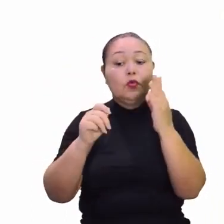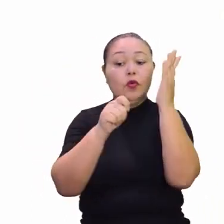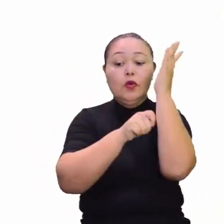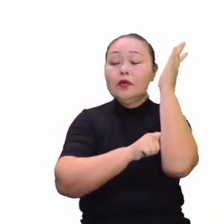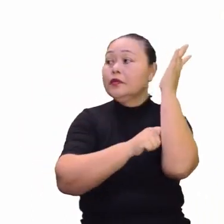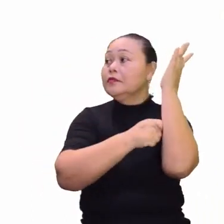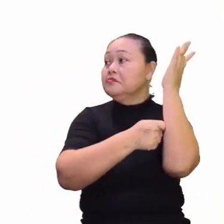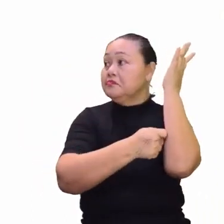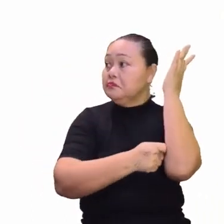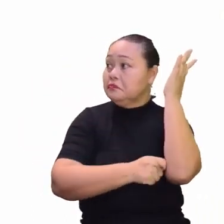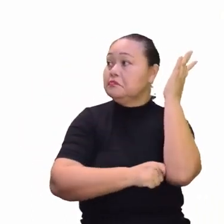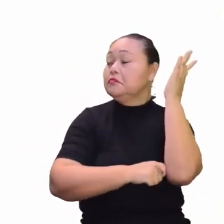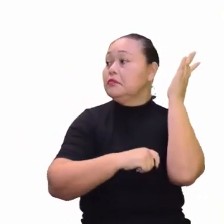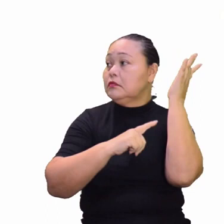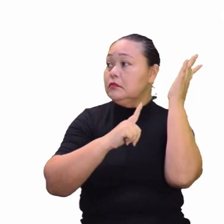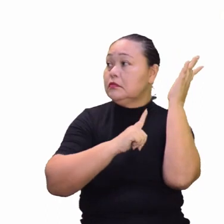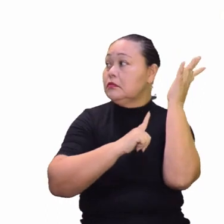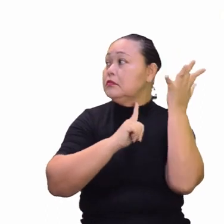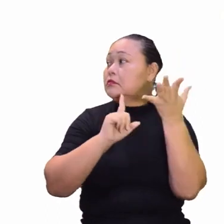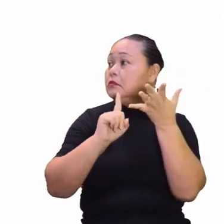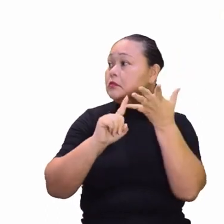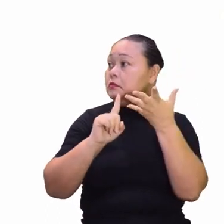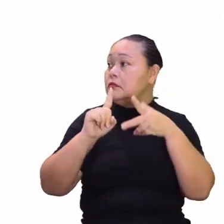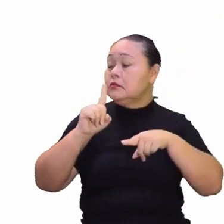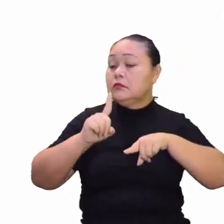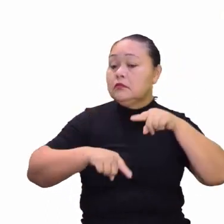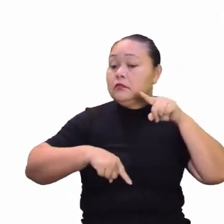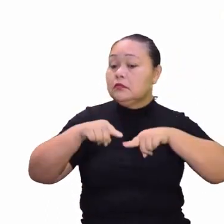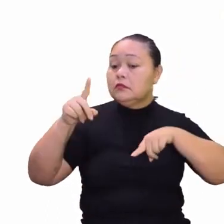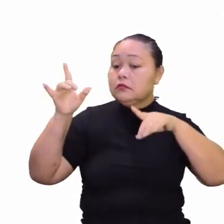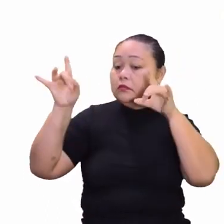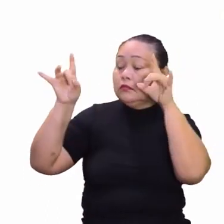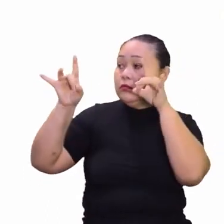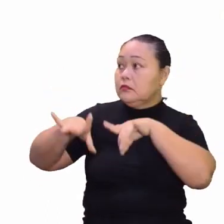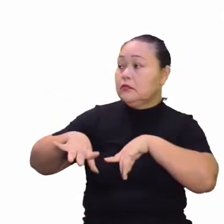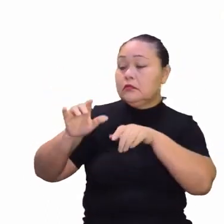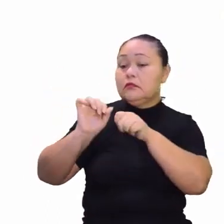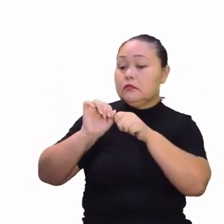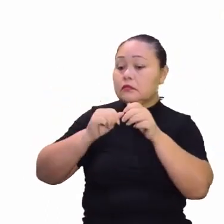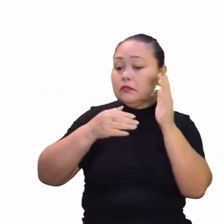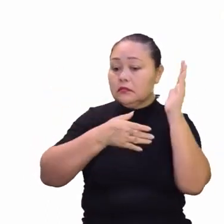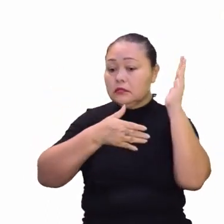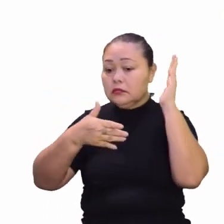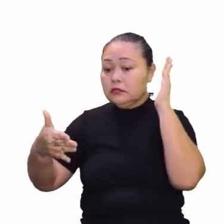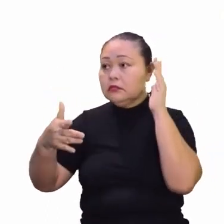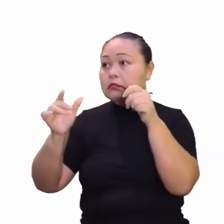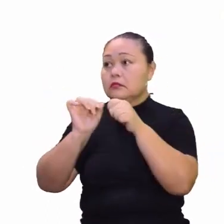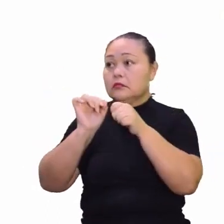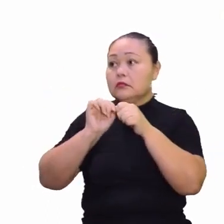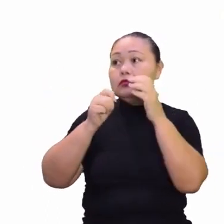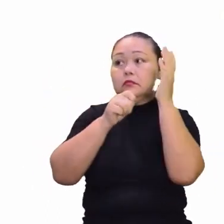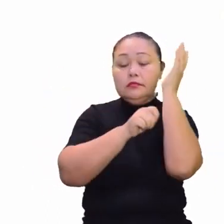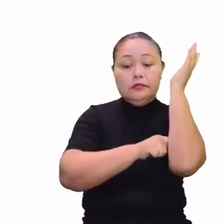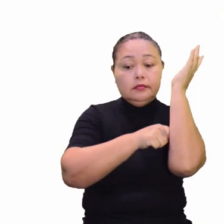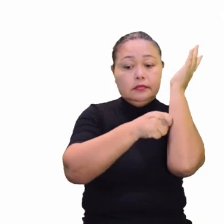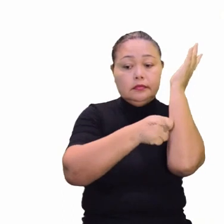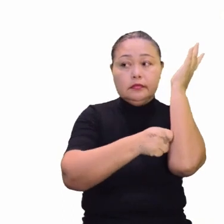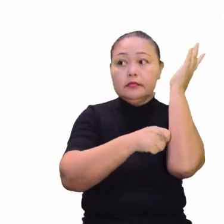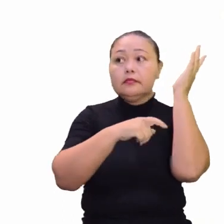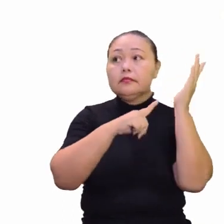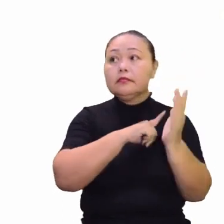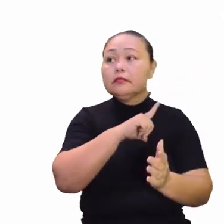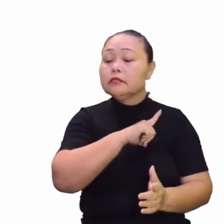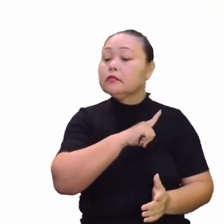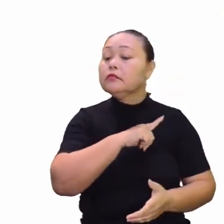Tem, né, professor? Lá com vários equipamentos que foram deixados nesse ciclo aí, do primeiro ciclo da borracha. tem